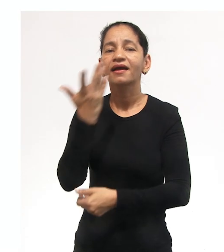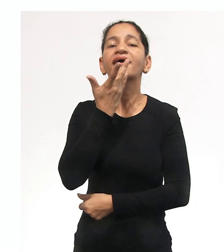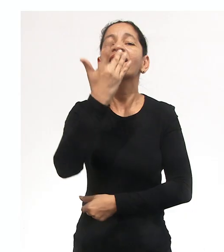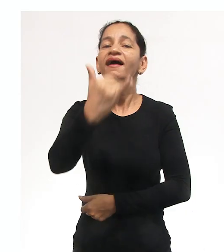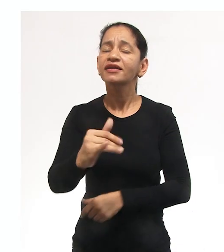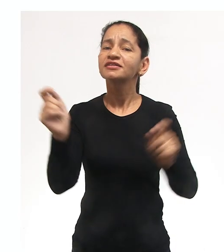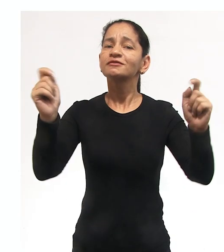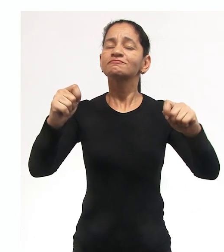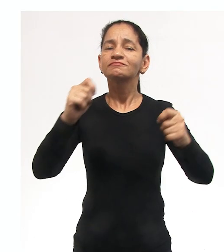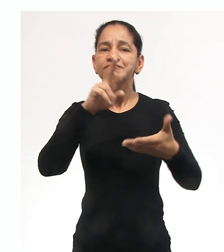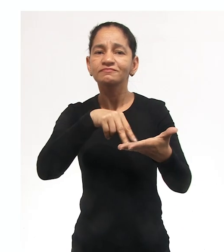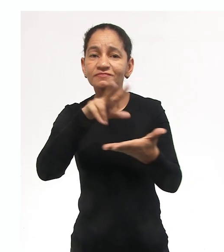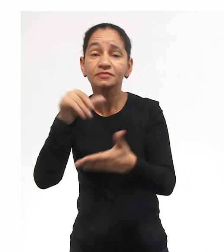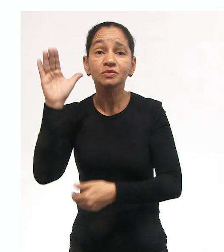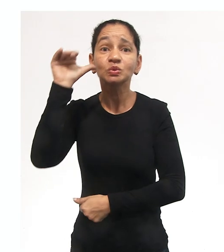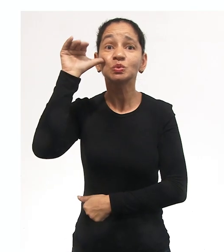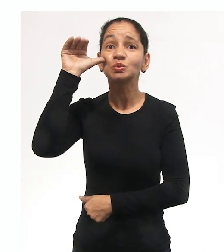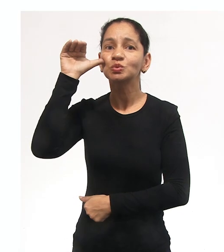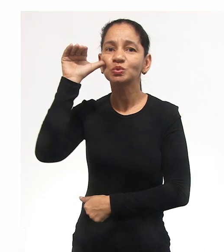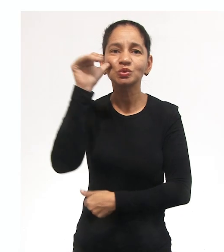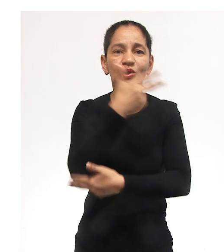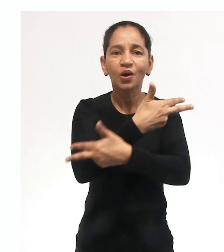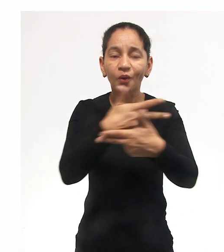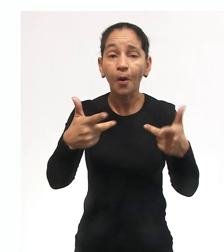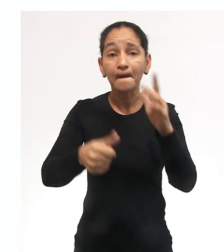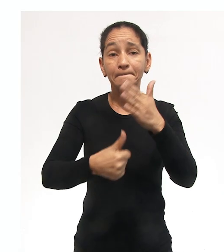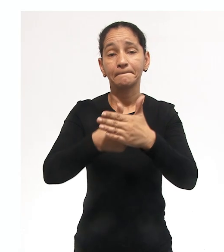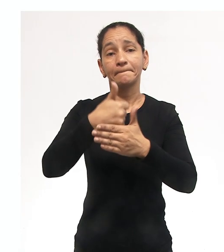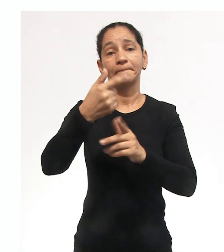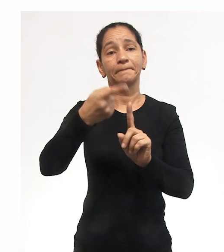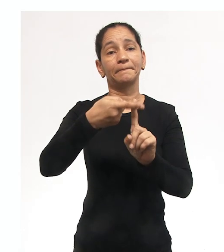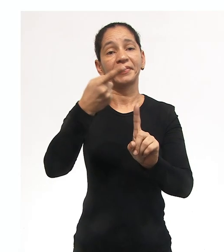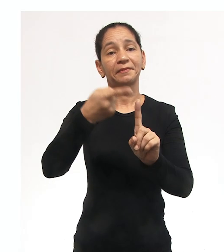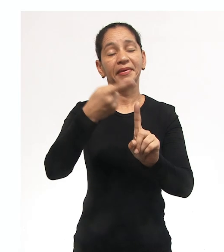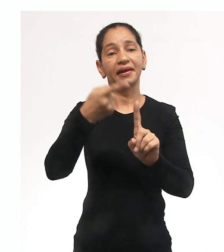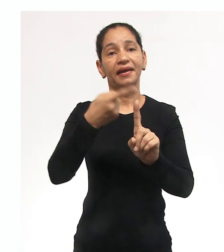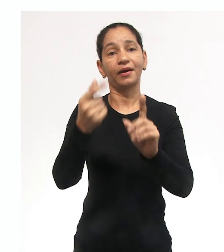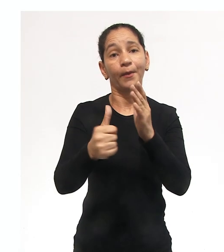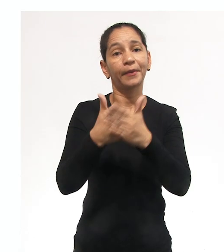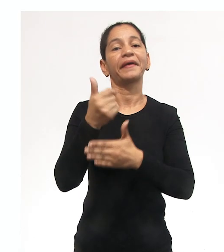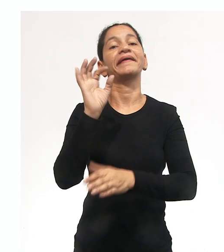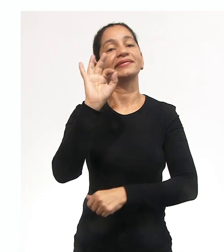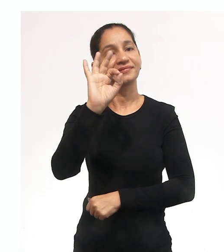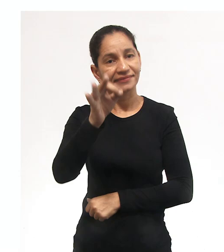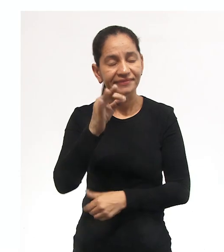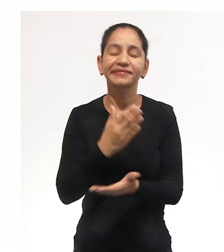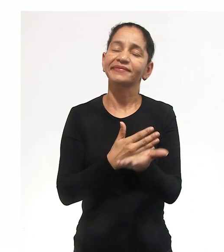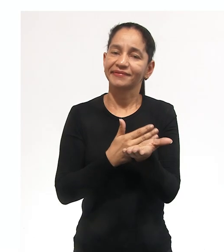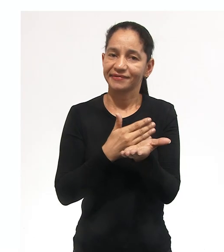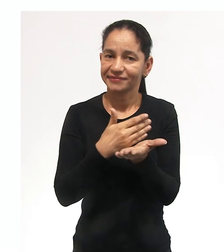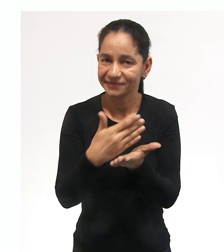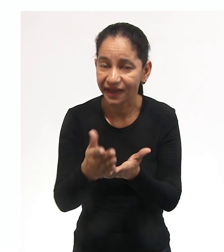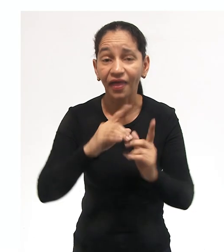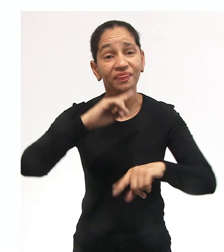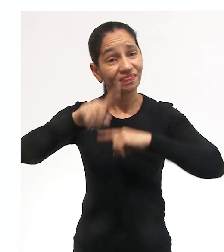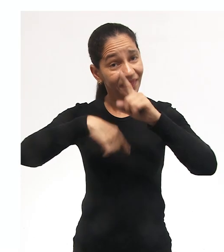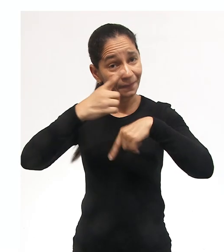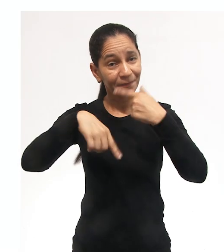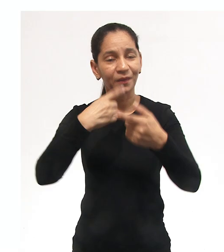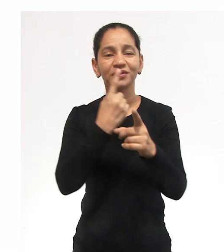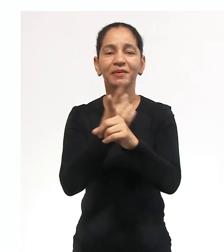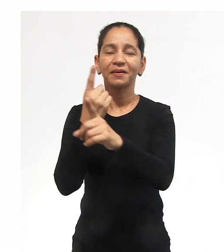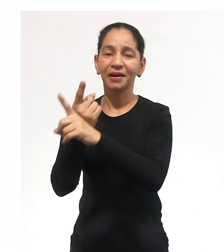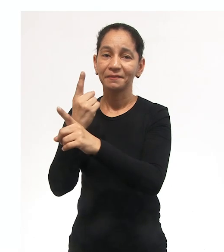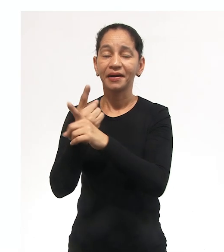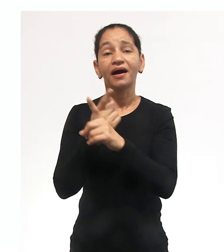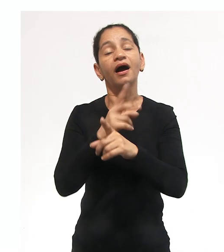desses escritores para a sala de aula, né? Então, nós precisamos primeiro conhecer essas obras. E, durante